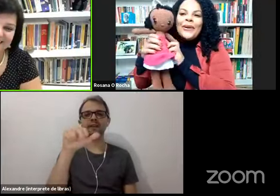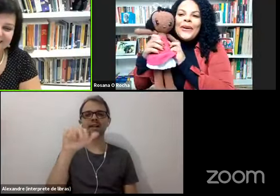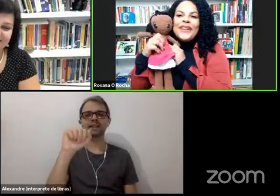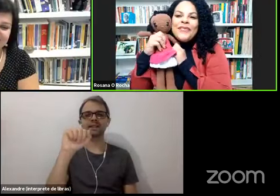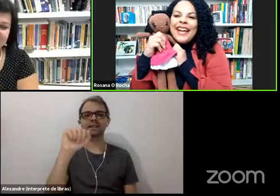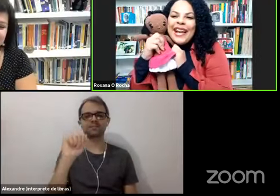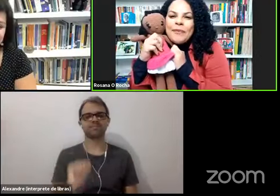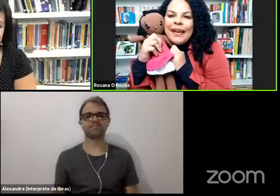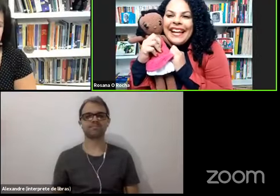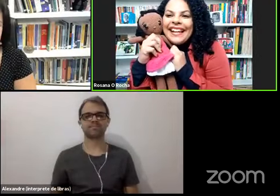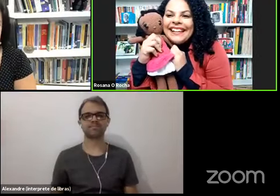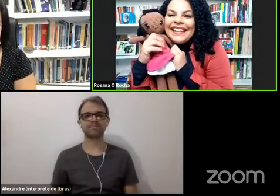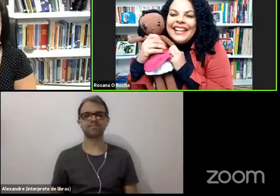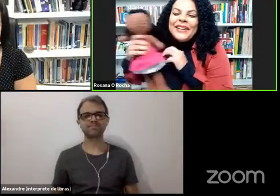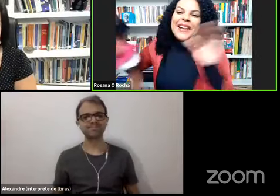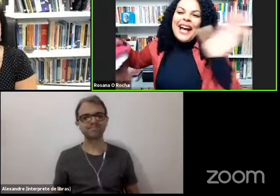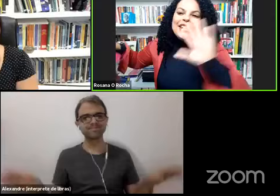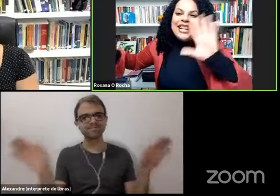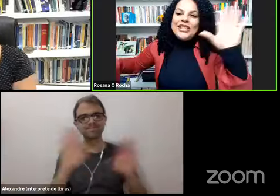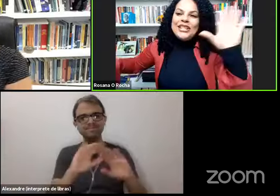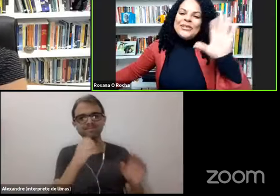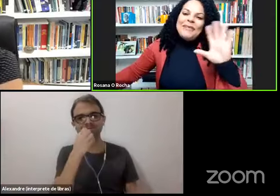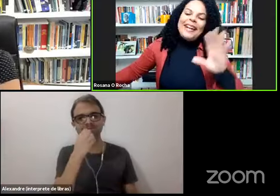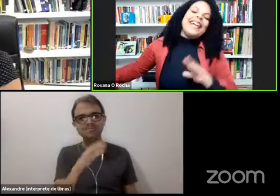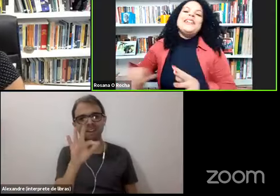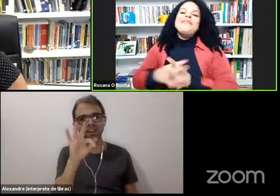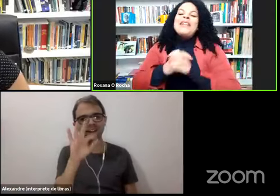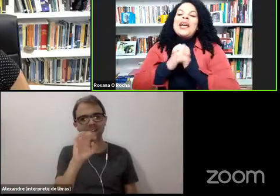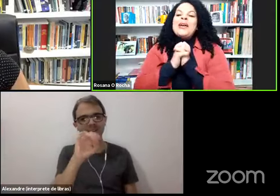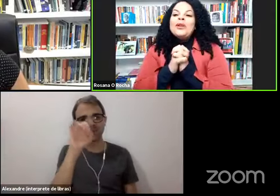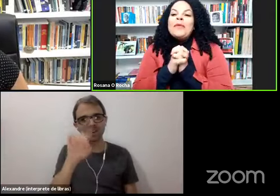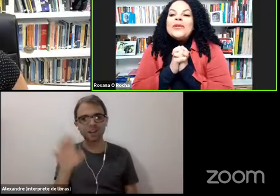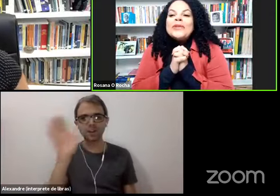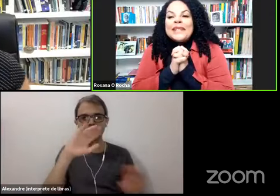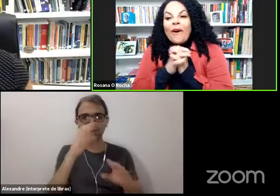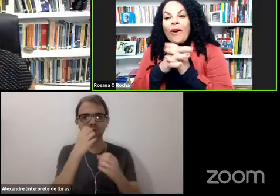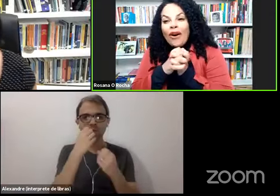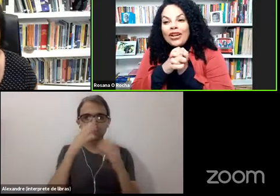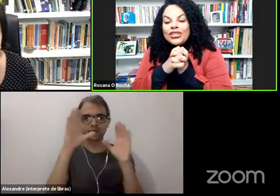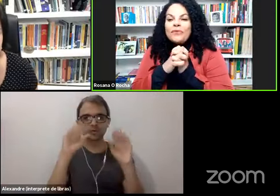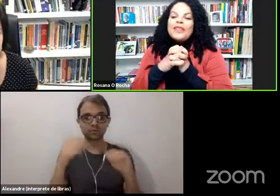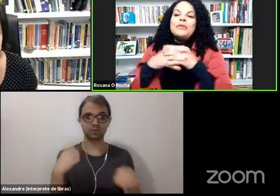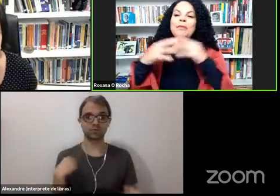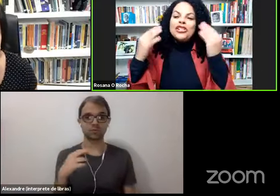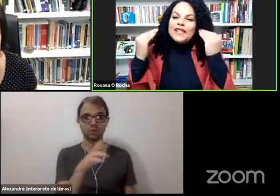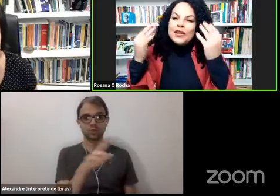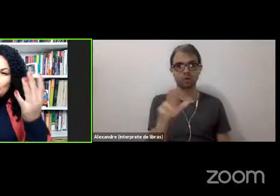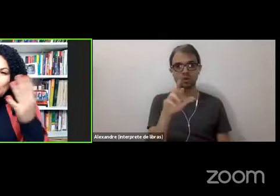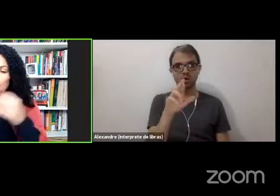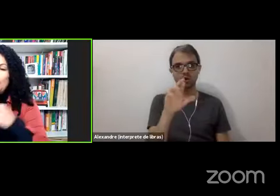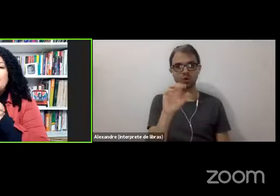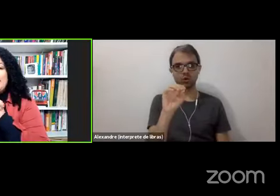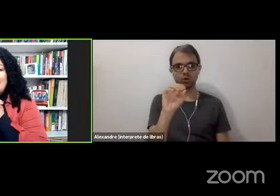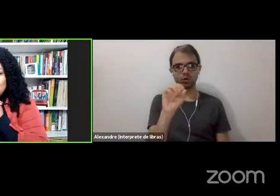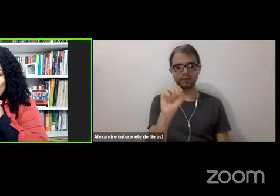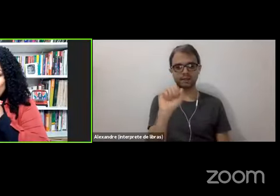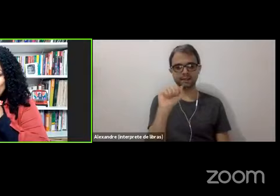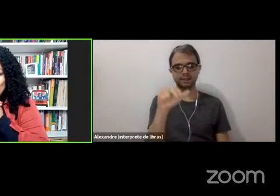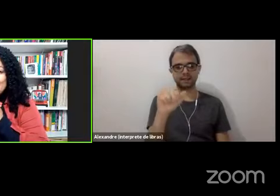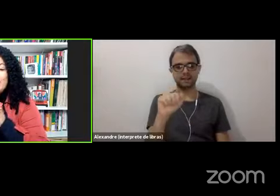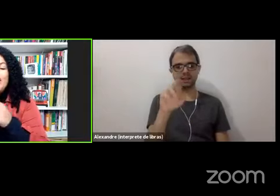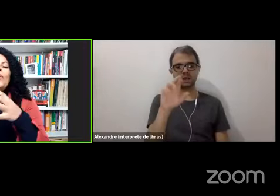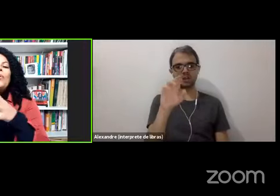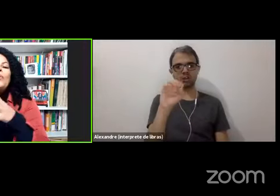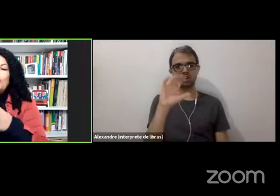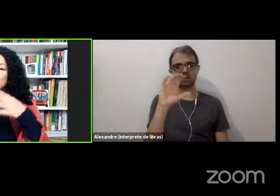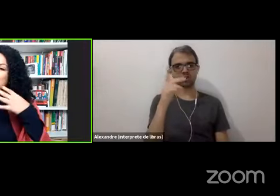Rô! Oi, Fê, peguei aqui. Olá, gente, tudo bem? Meu nome é Rosana Rocha, faço parte desse grupo que é a Brincada dos